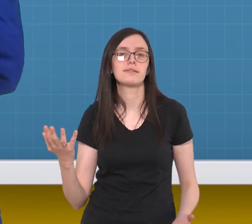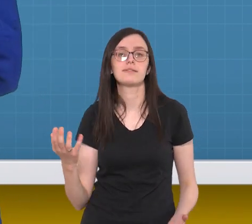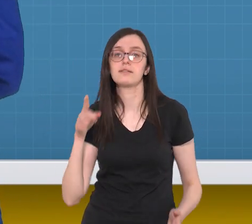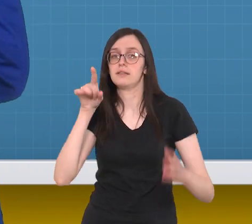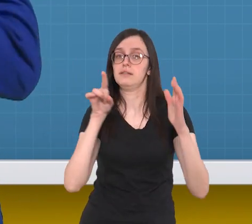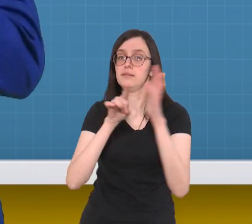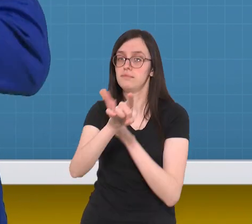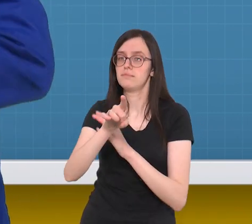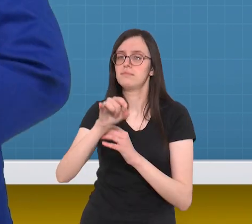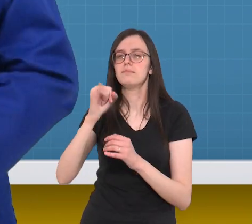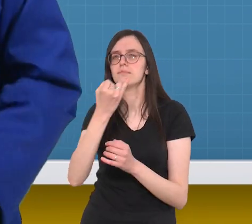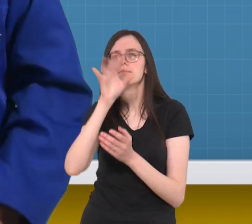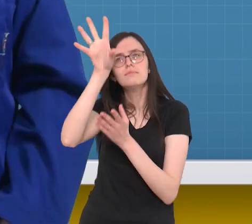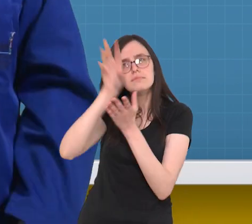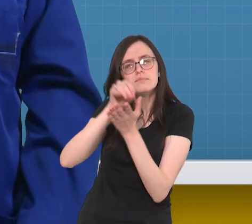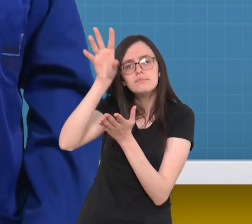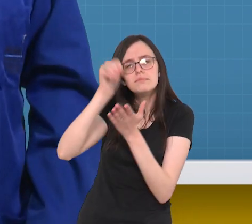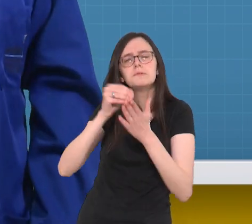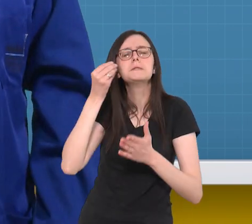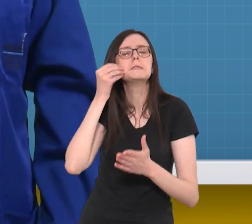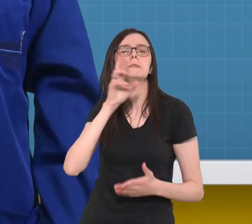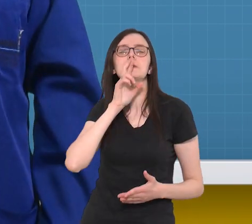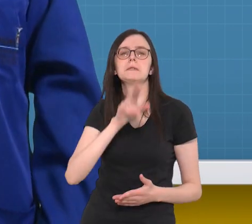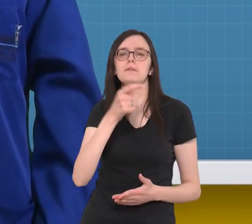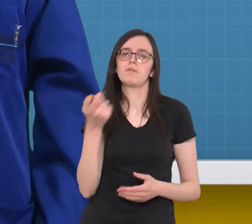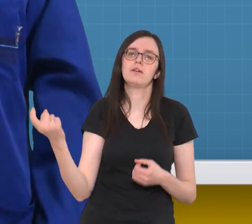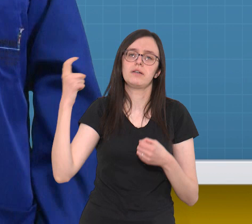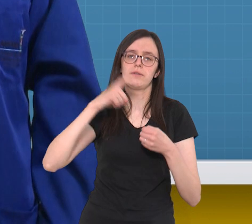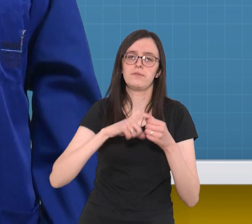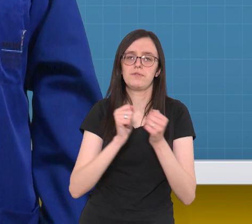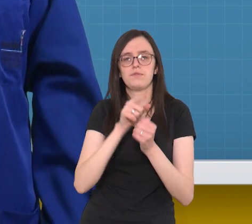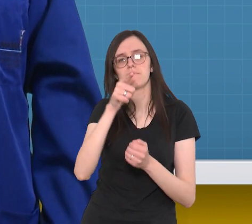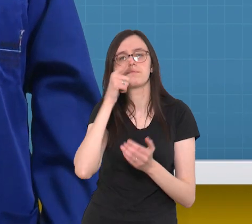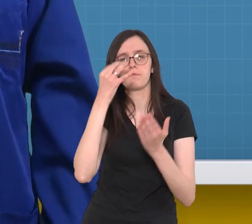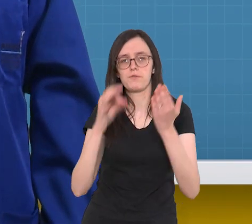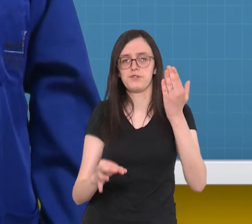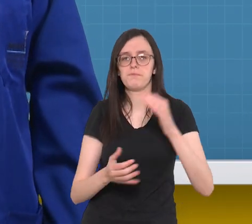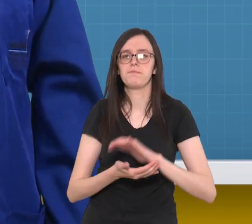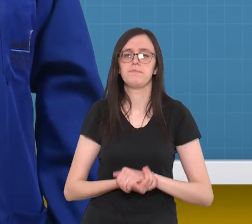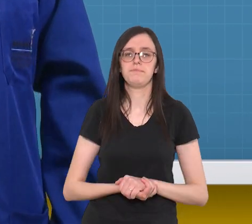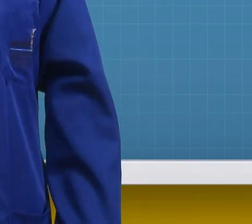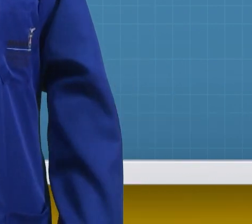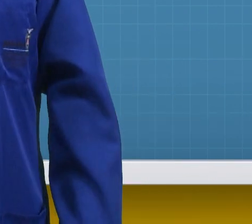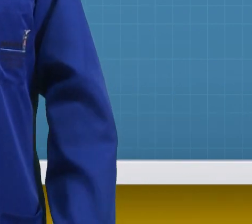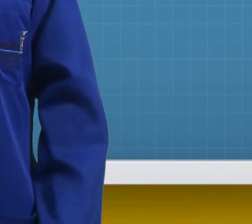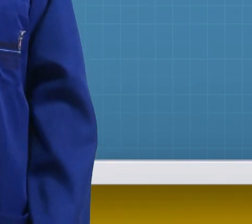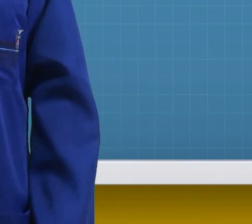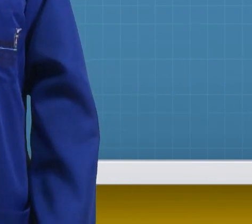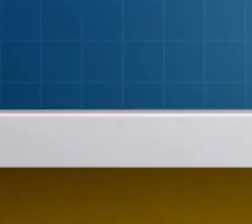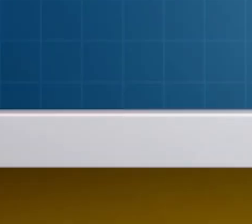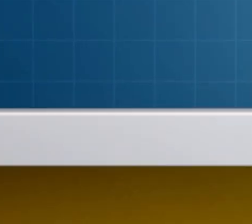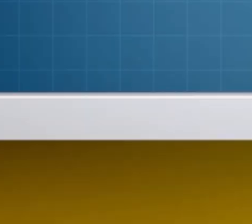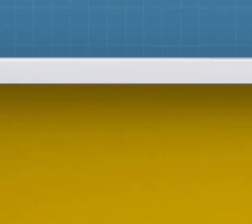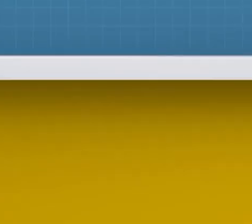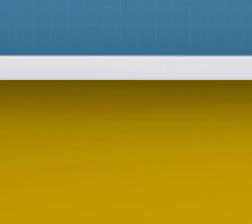1 milhão? Essa é a pergunta. Registre o problema, tente chegar à resposta, eu já volto com você para corrigir.